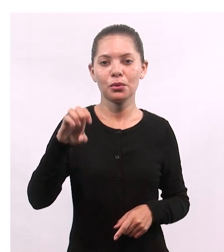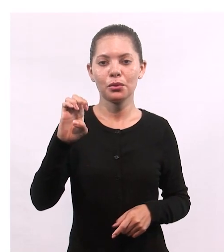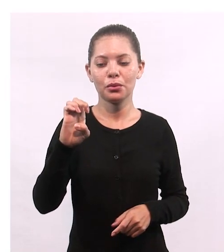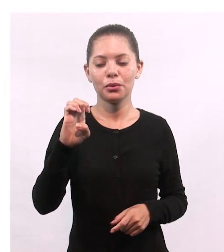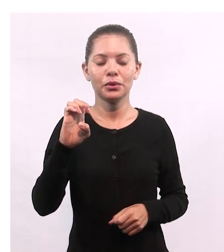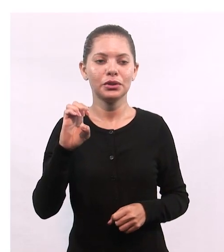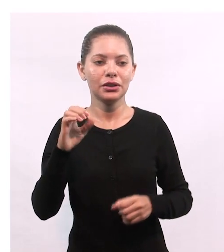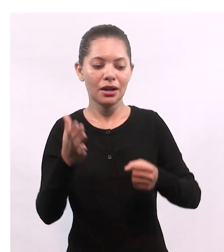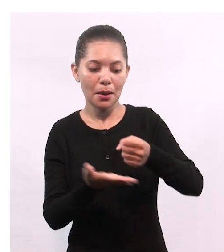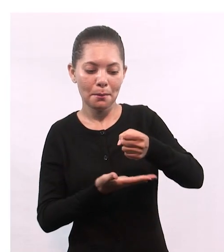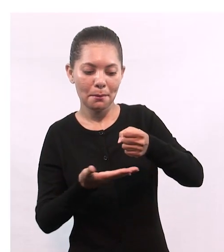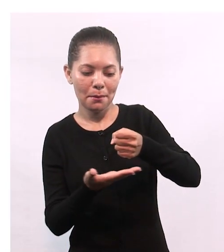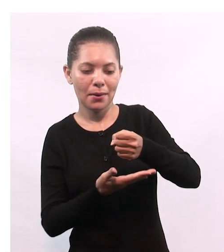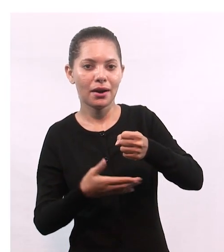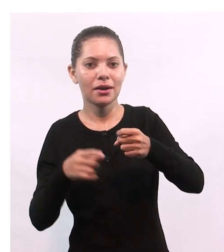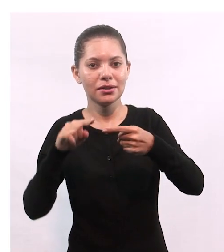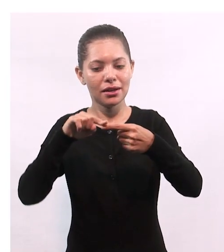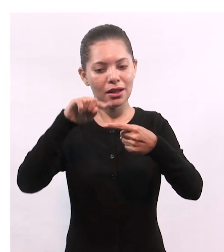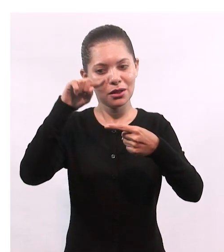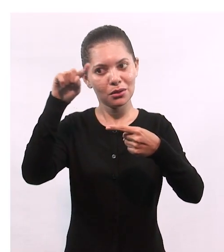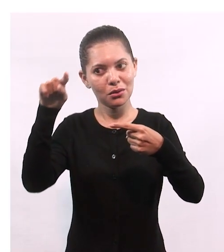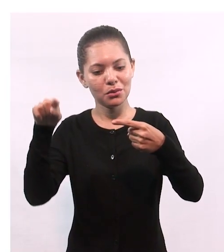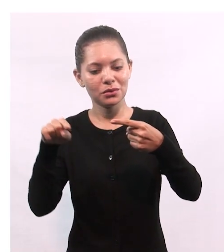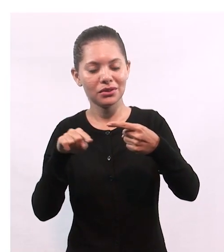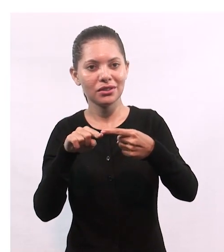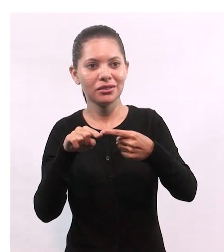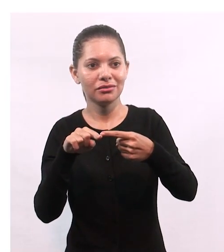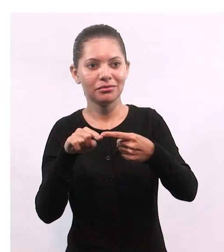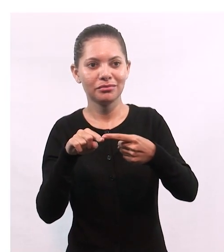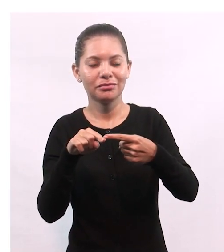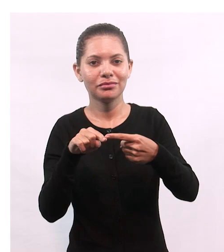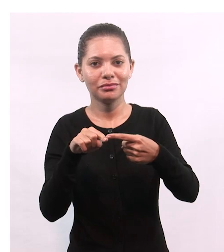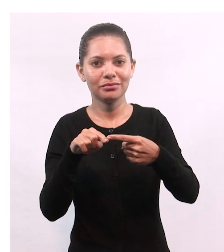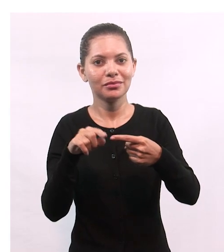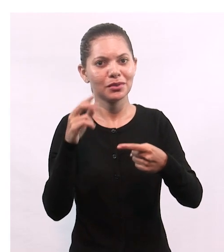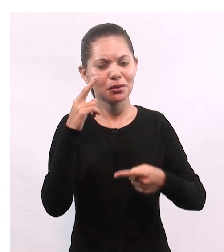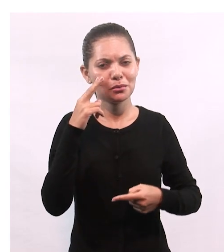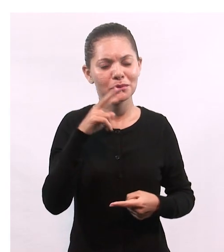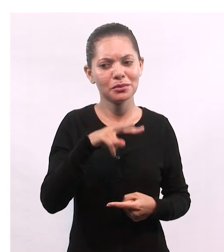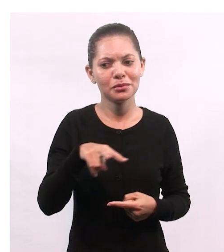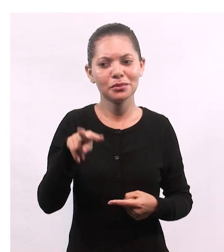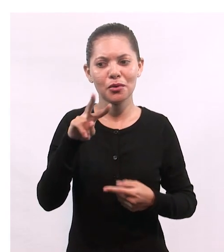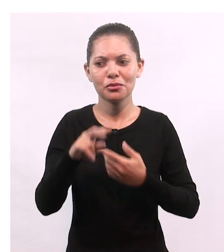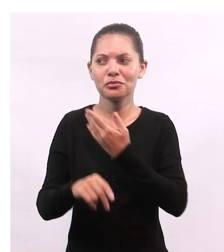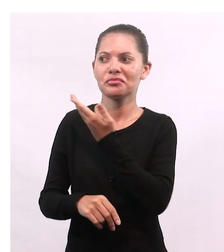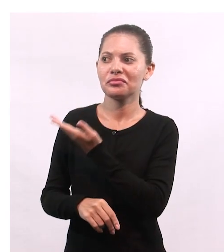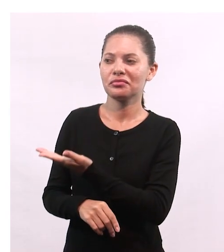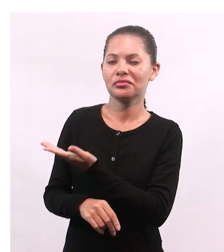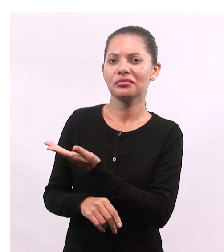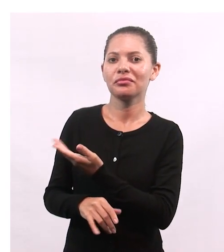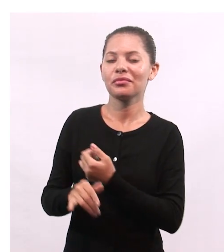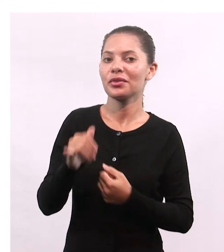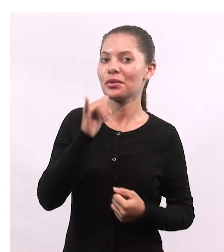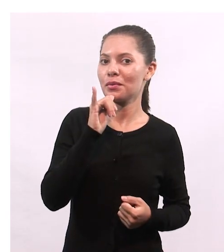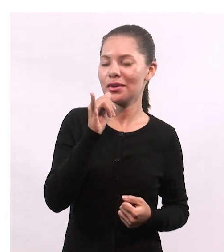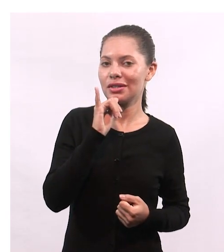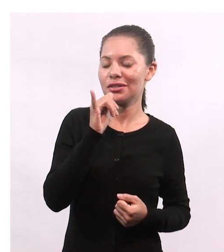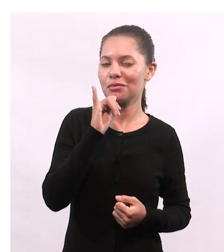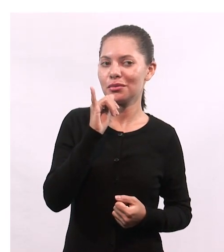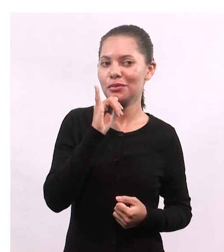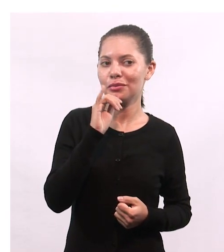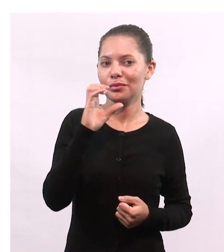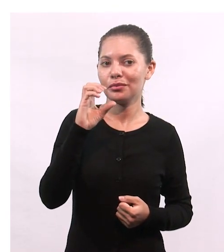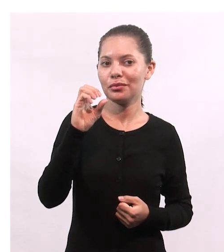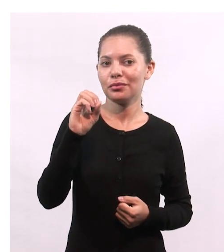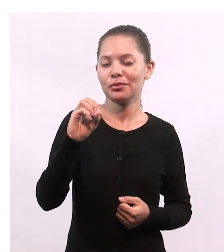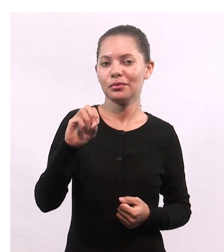cone tem a sua base redonda. Então observe que pelo menos uma das faces não são poligonais. E um exemplo de